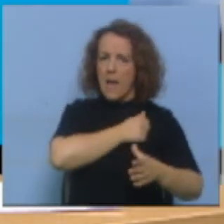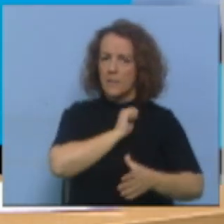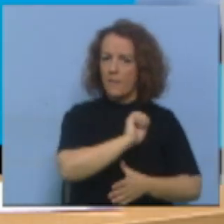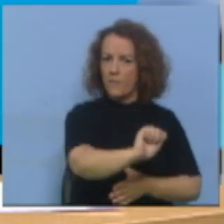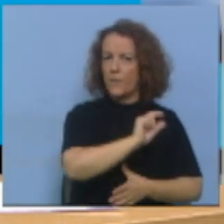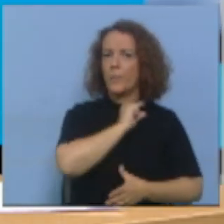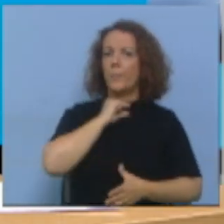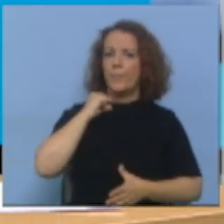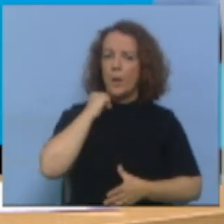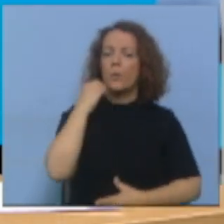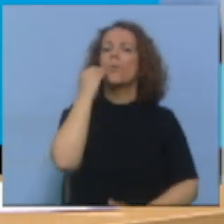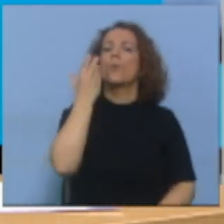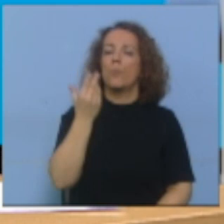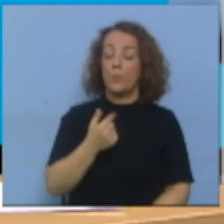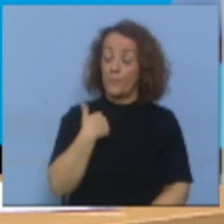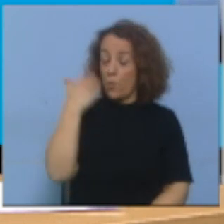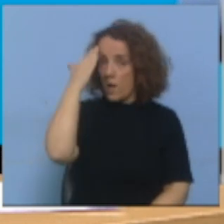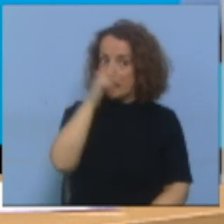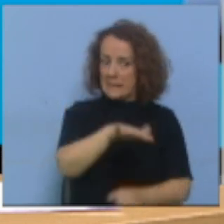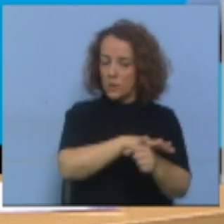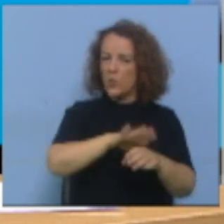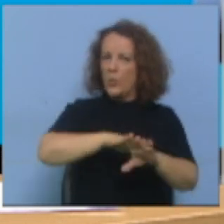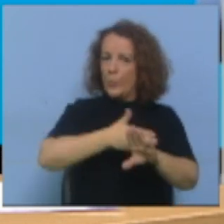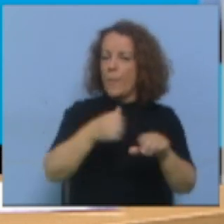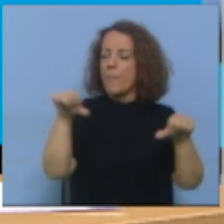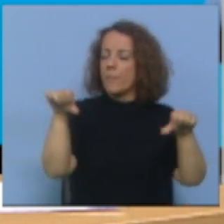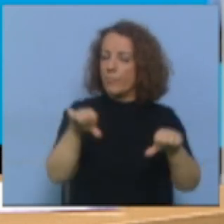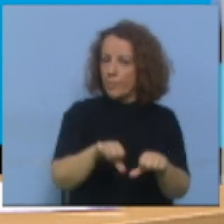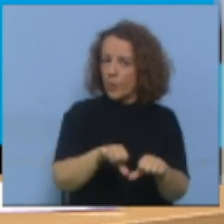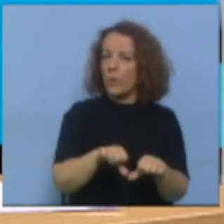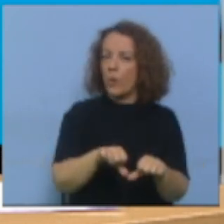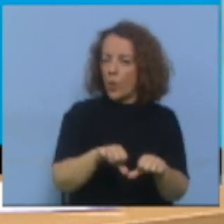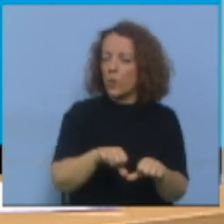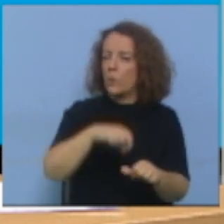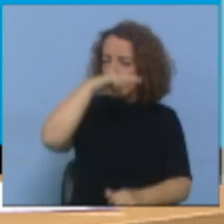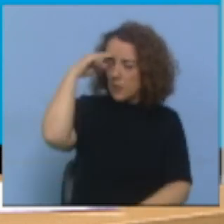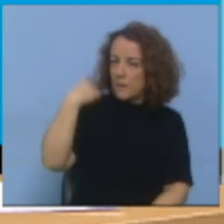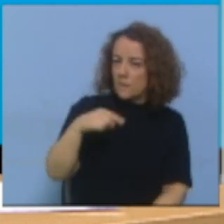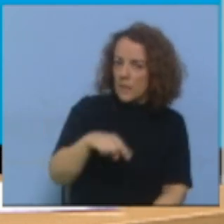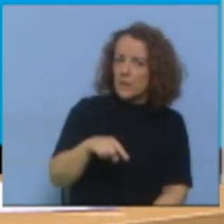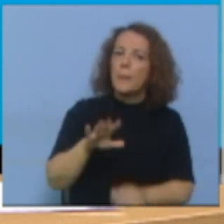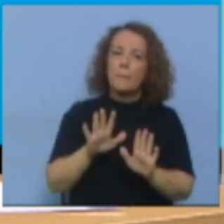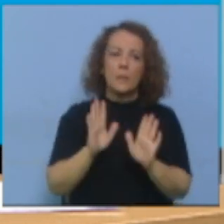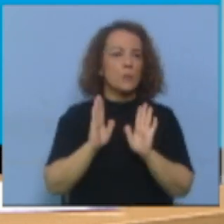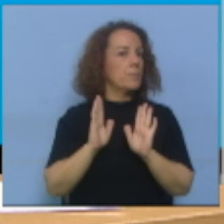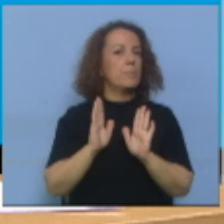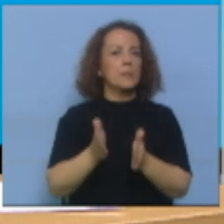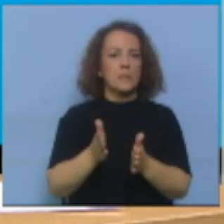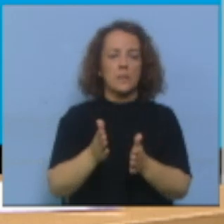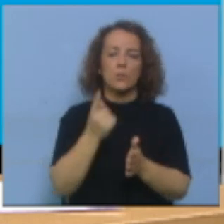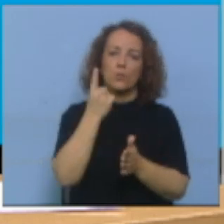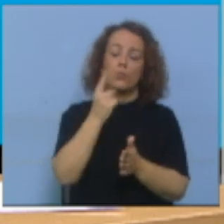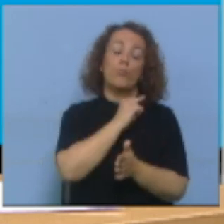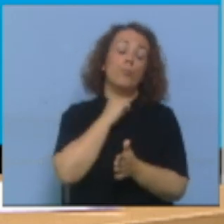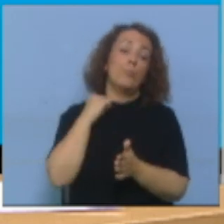que a situação é ainda mais aguda, mas preciso ver também, é preciso ter um pároco diocesano, estamos a